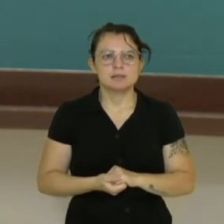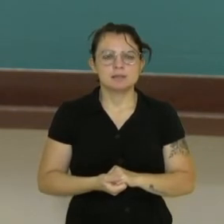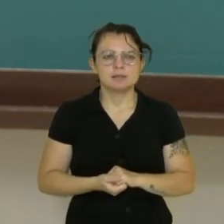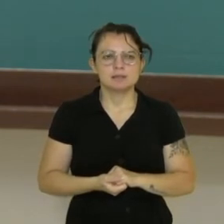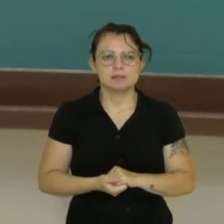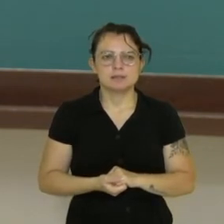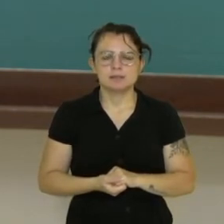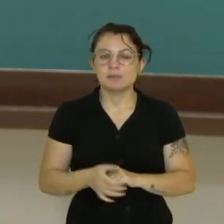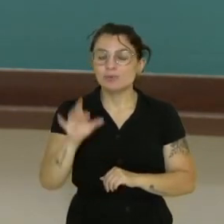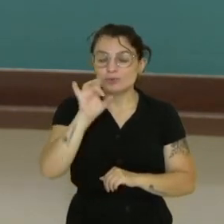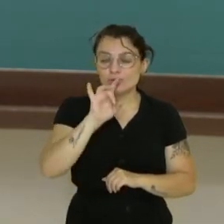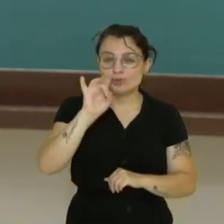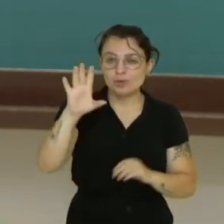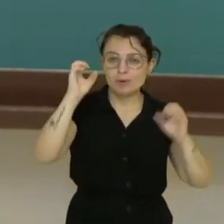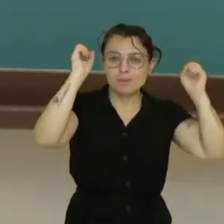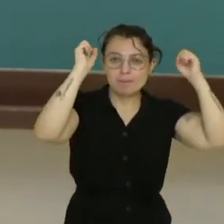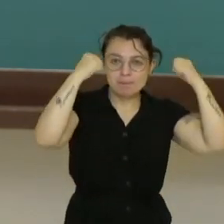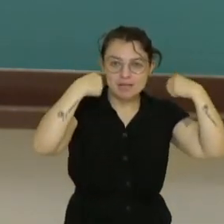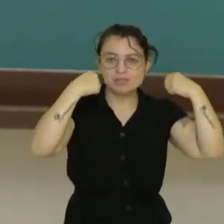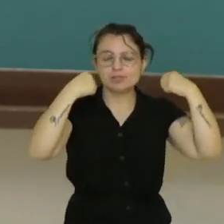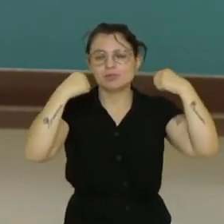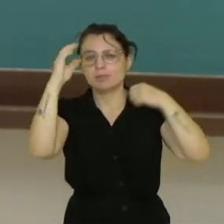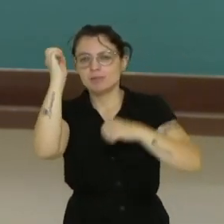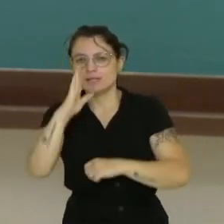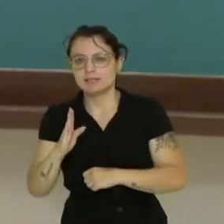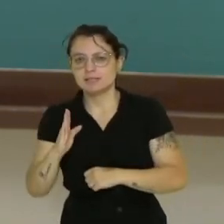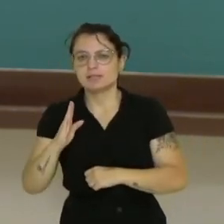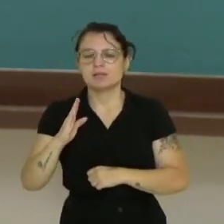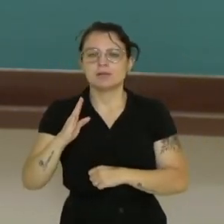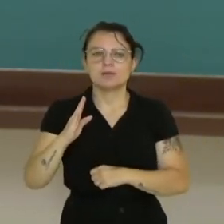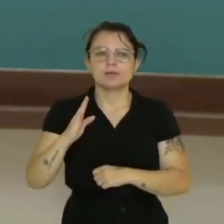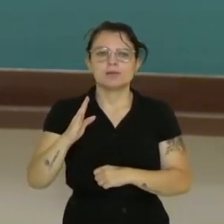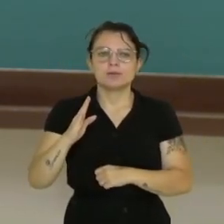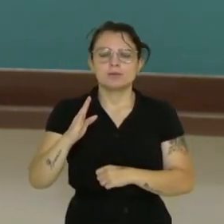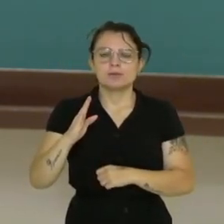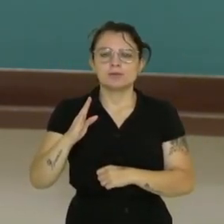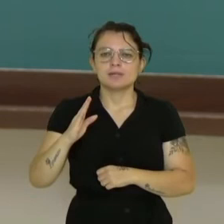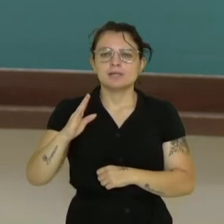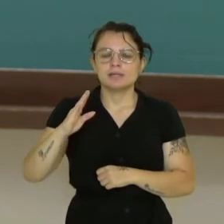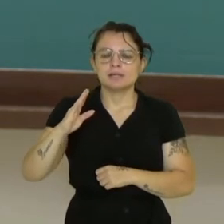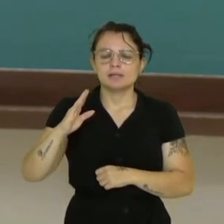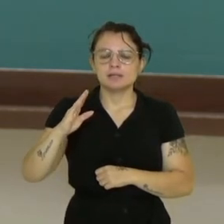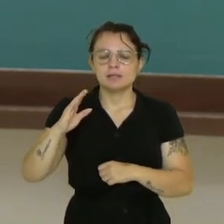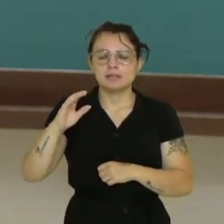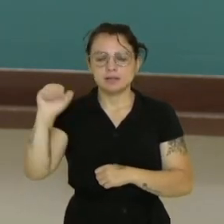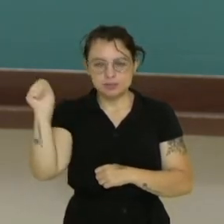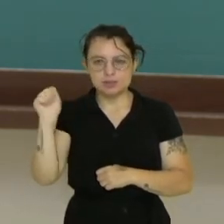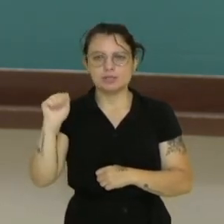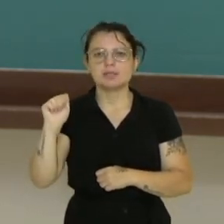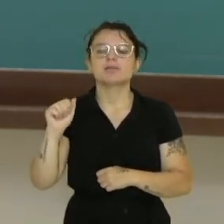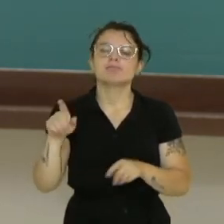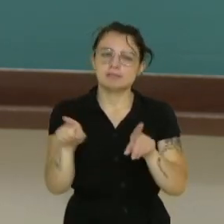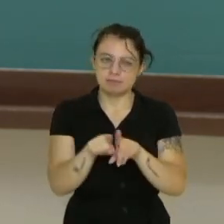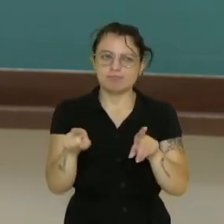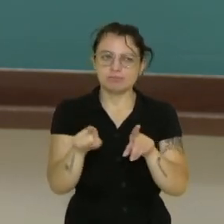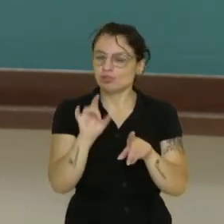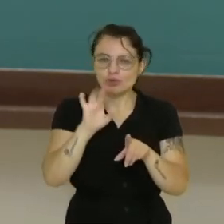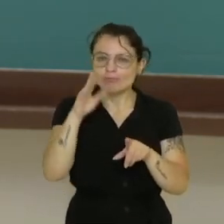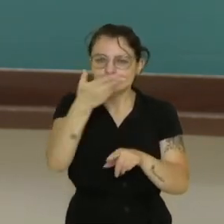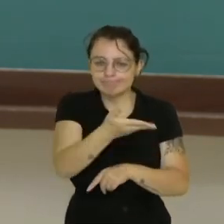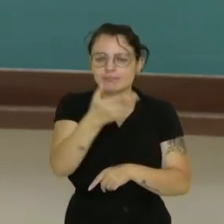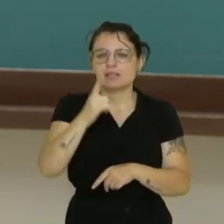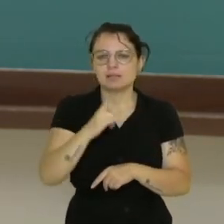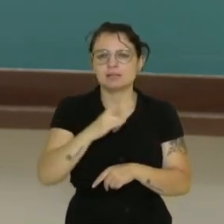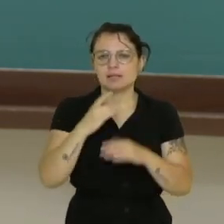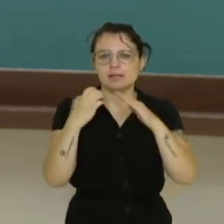que tem um grande desenvolvimento industrial. Atualmente, o Chile também já pode ser considerado uma nação emergente,